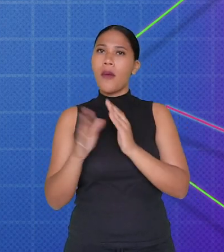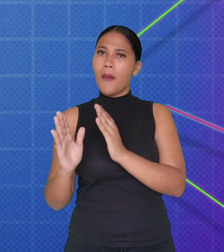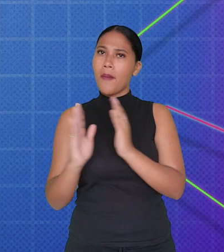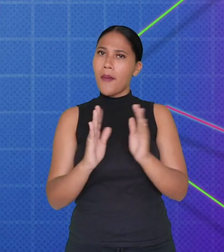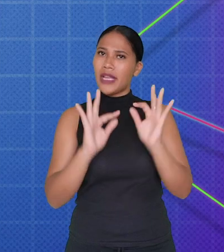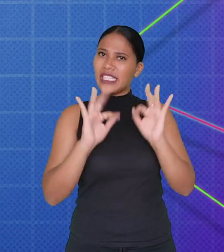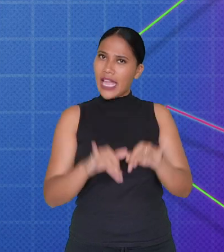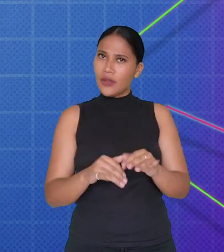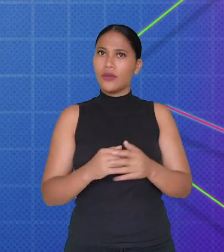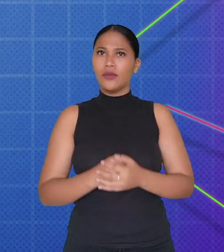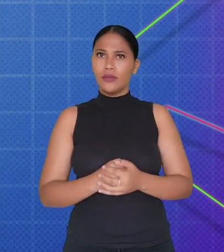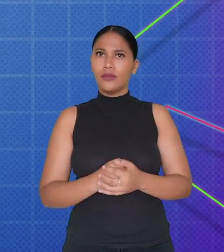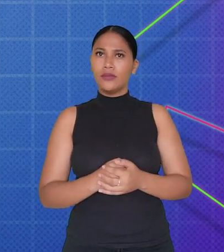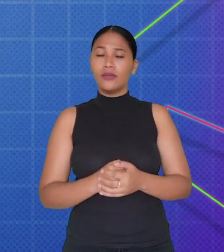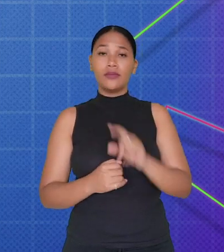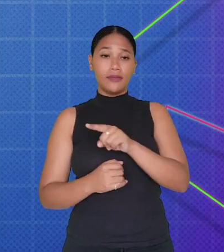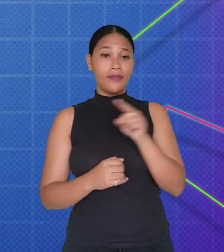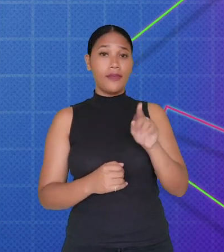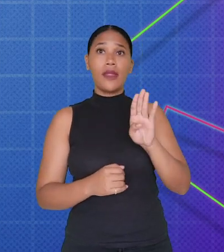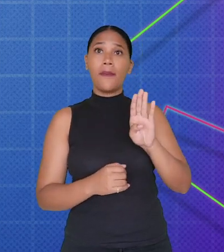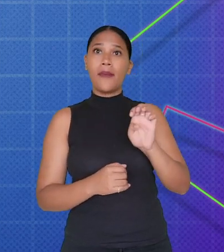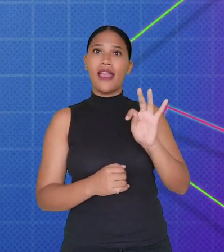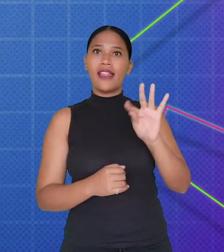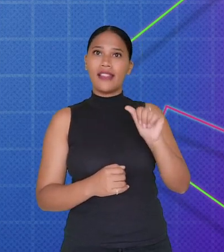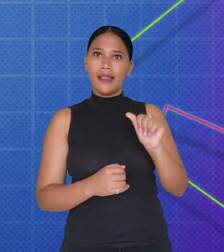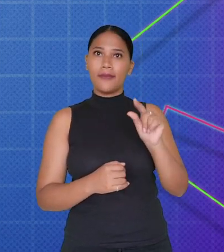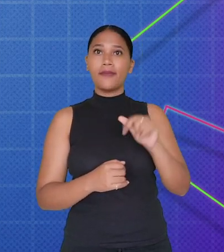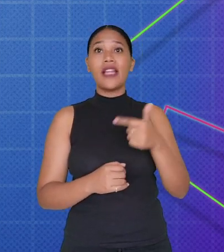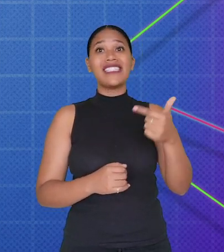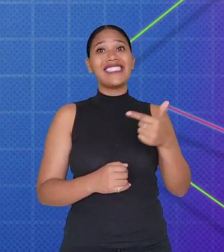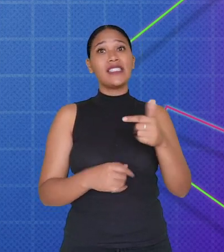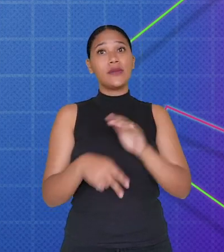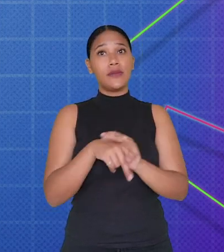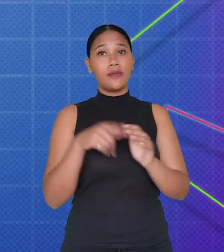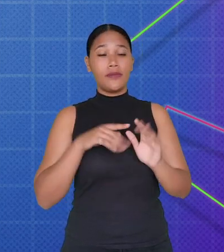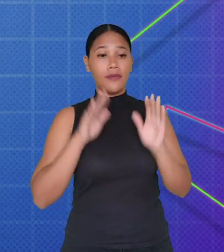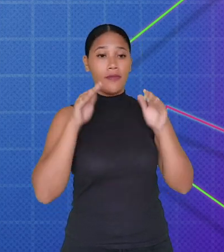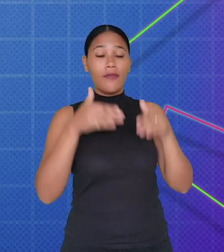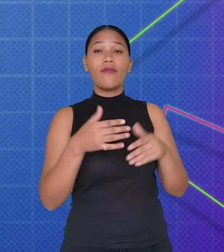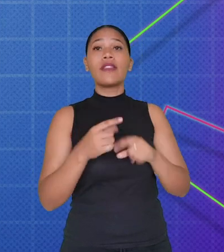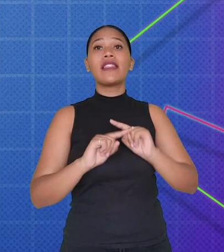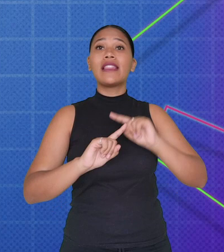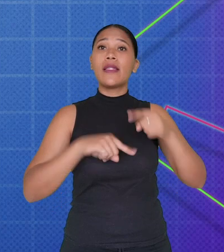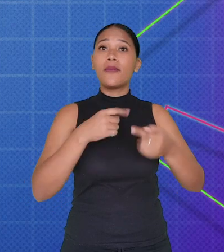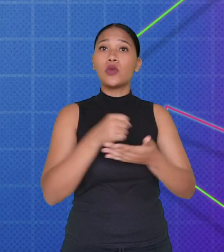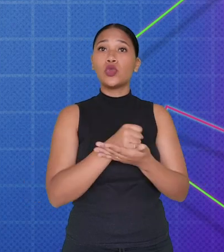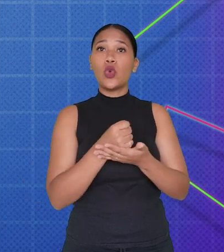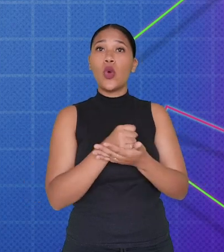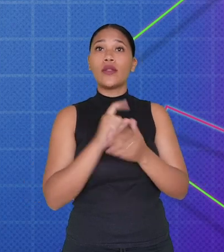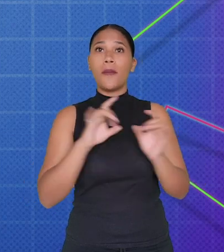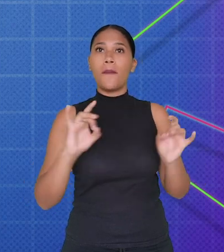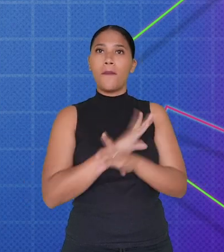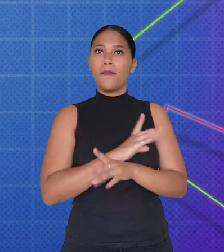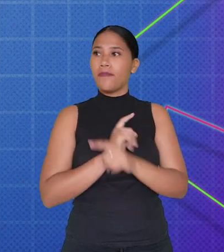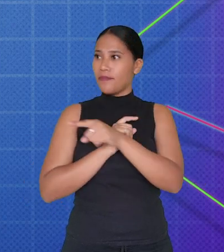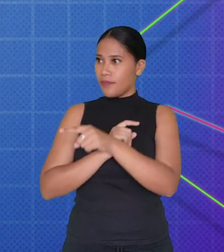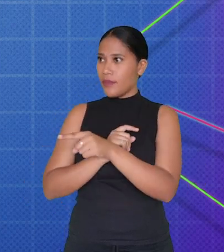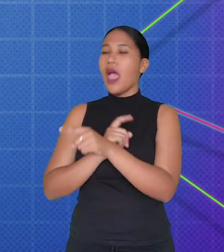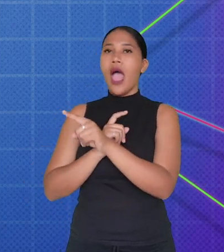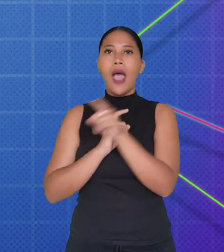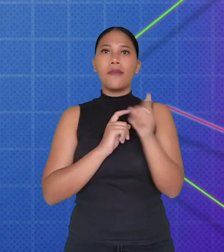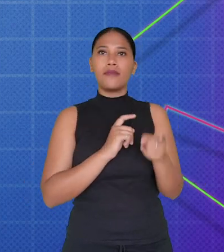que ele esteja no caminho certo já a fase de teste de Beta é a segunda fase de testes realizada depois que o jogo já possuem uma versão